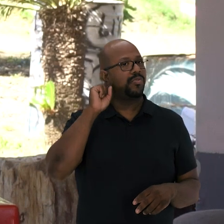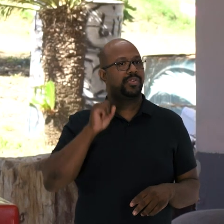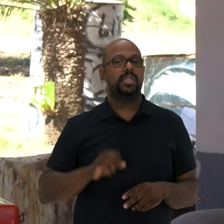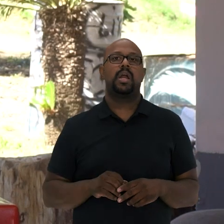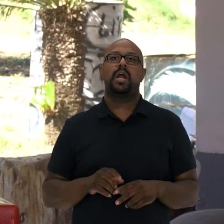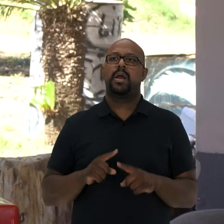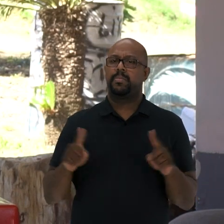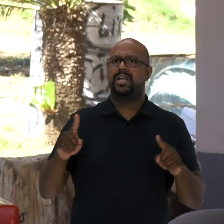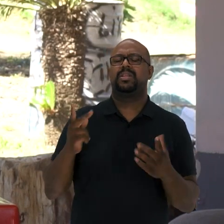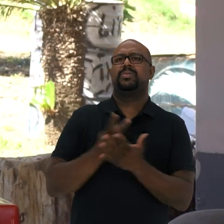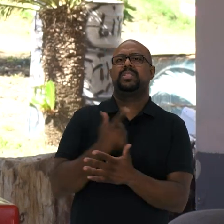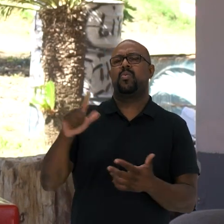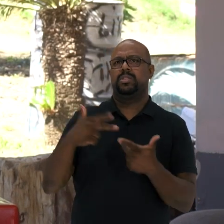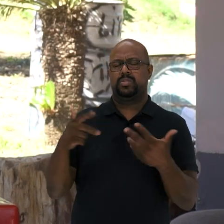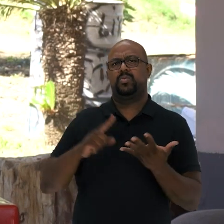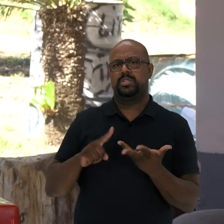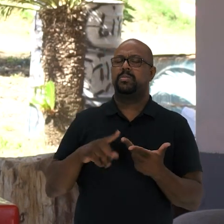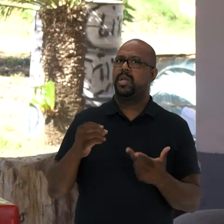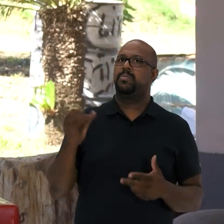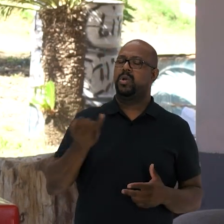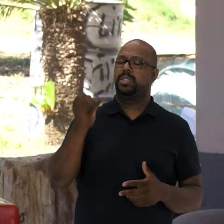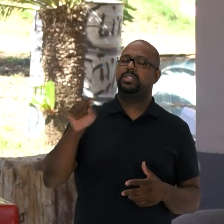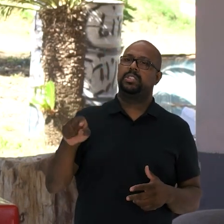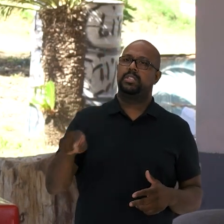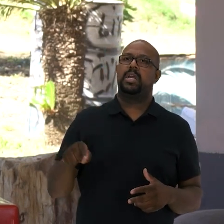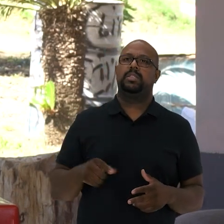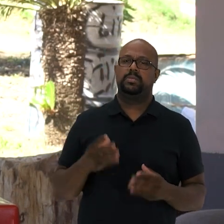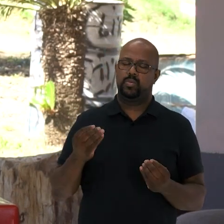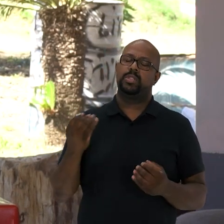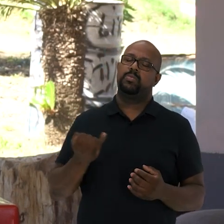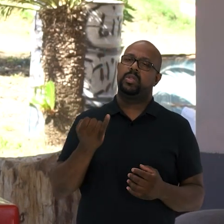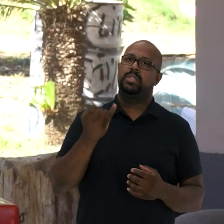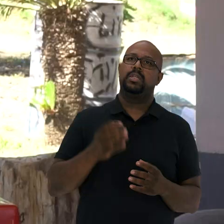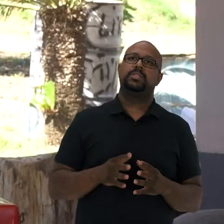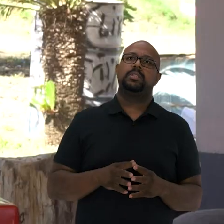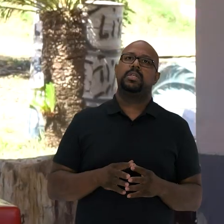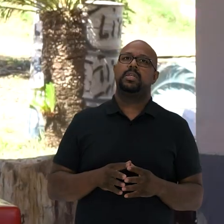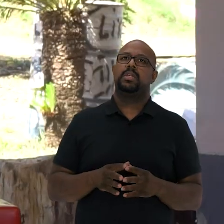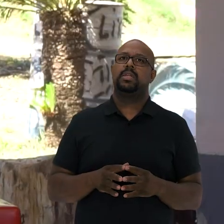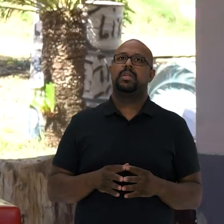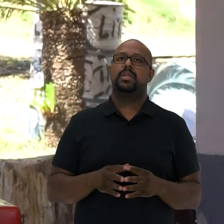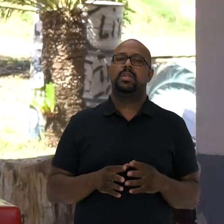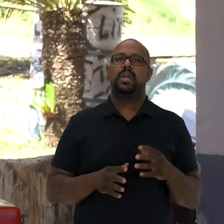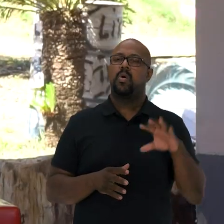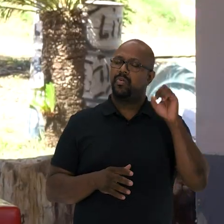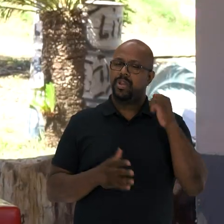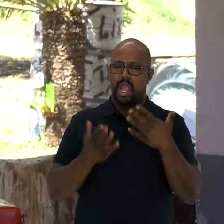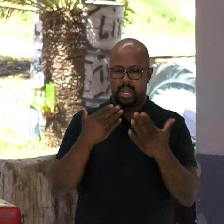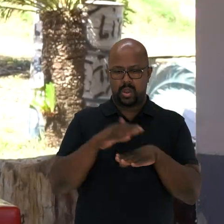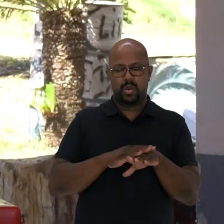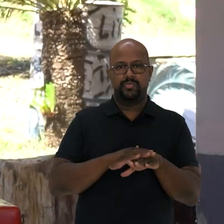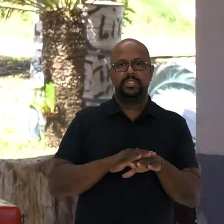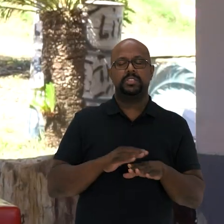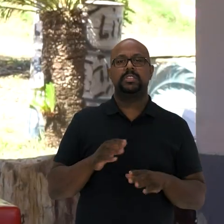Ouviu? ouvia. Mas aí aconteciam outras coisas bem importantes lá, né? Assim, ó, muito importantes. Eu via ele